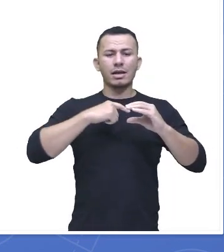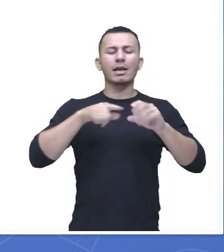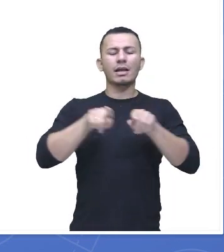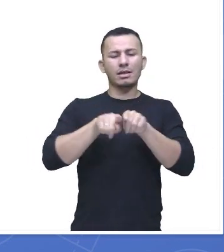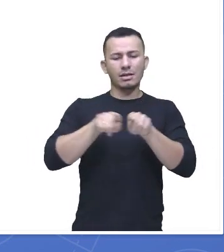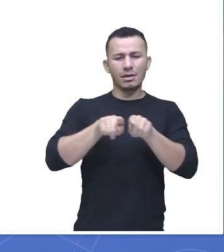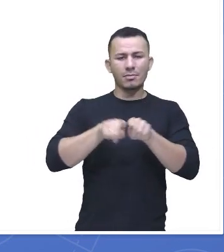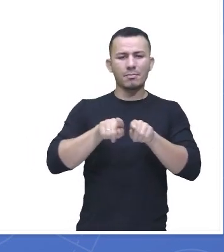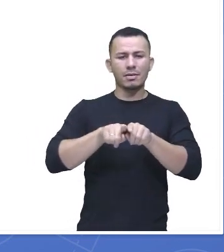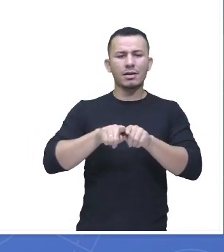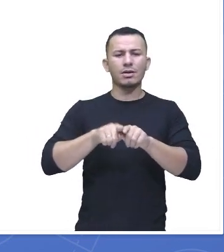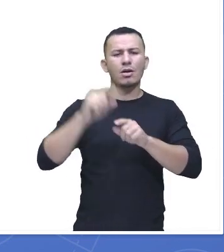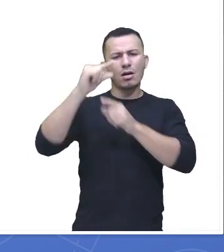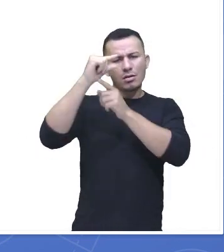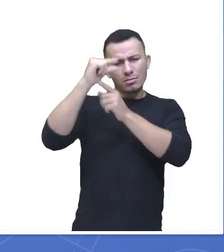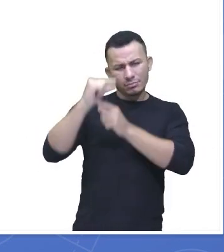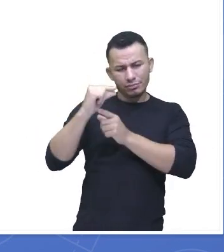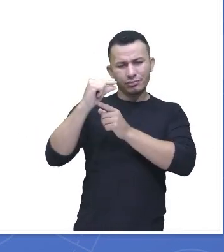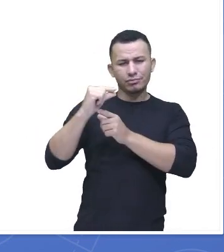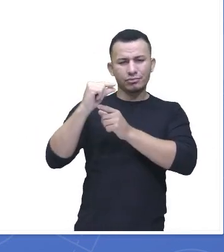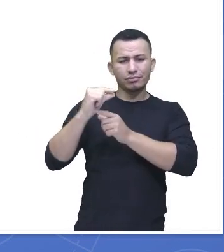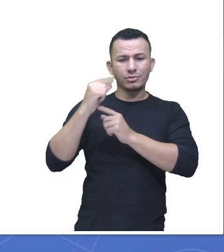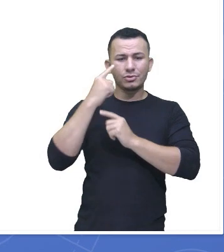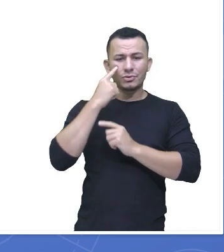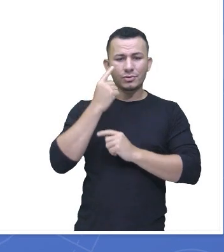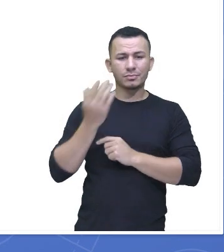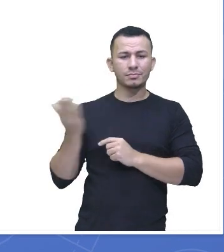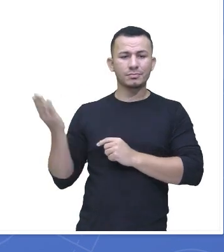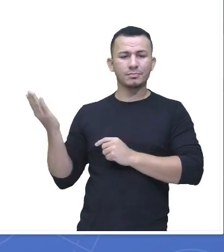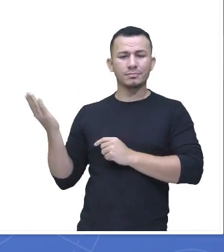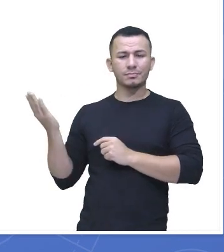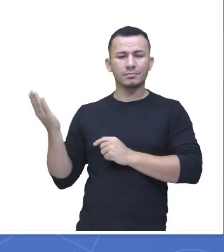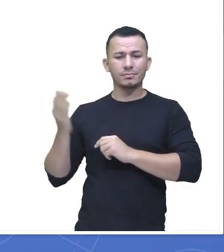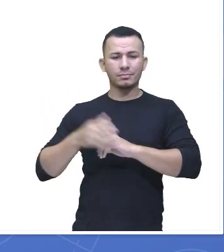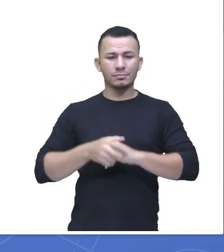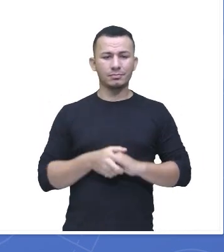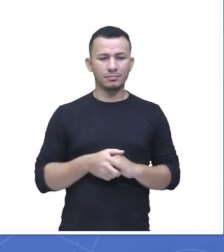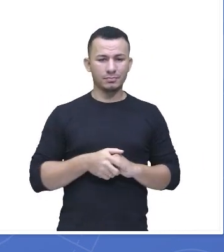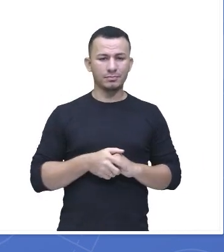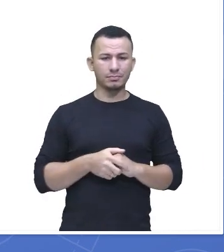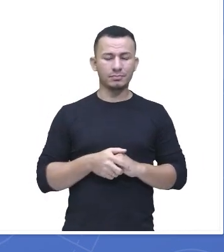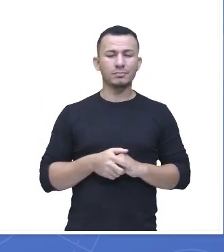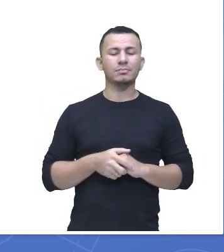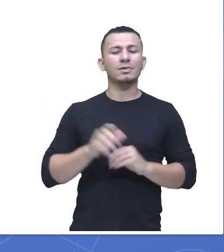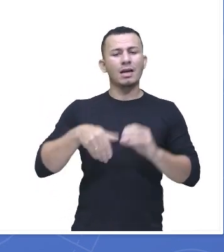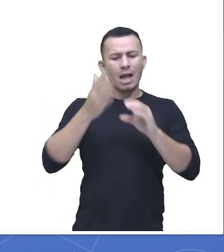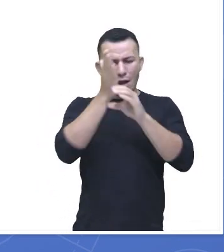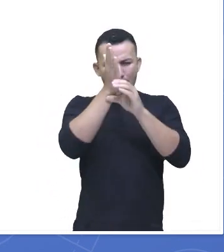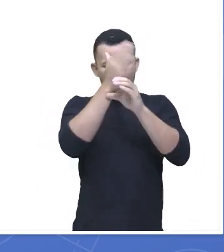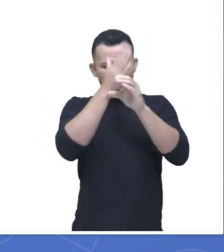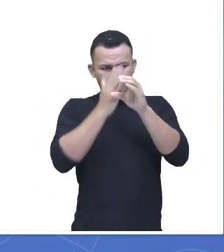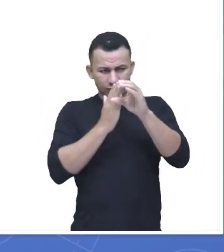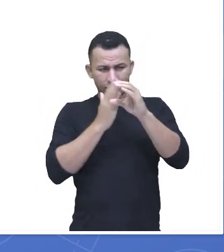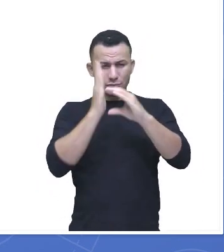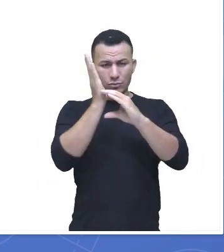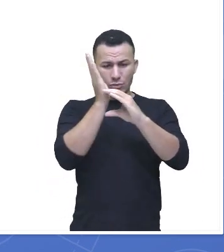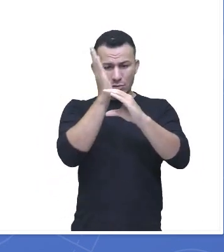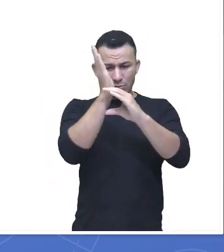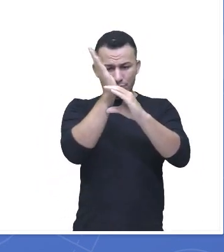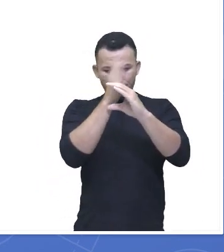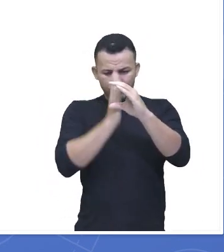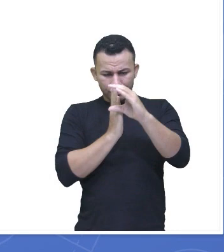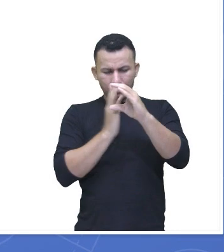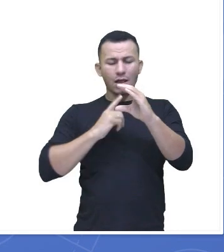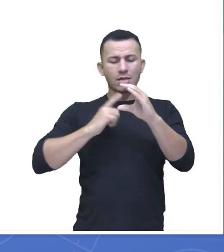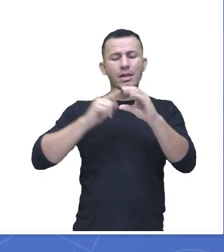são menores, como vocês estão vendo aqui, que são revestidos pelo perimísio, né? O perimísio, ele